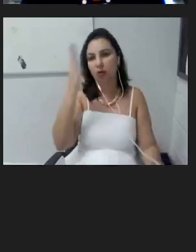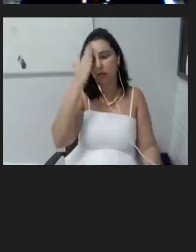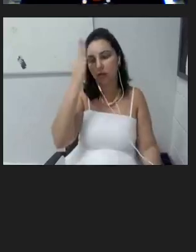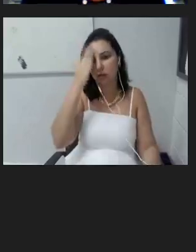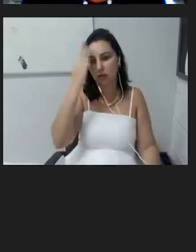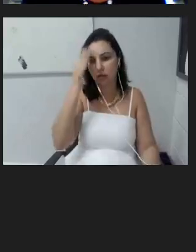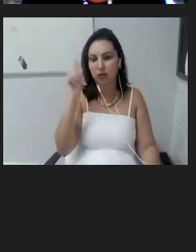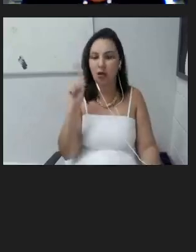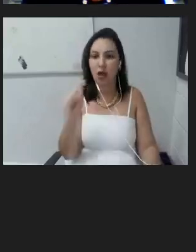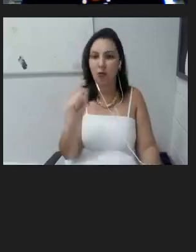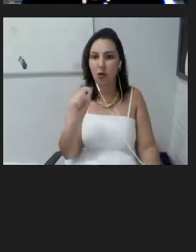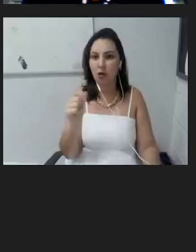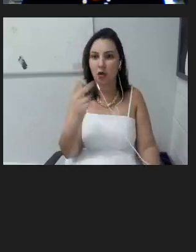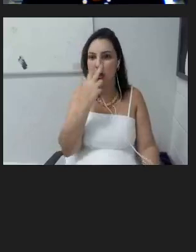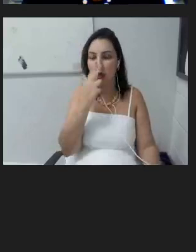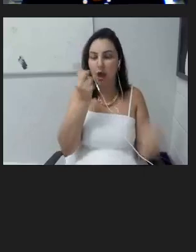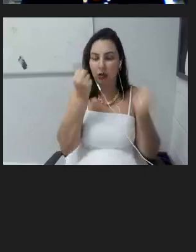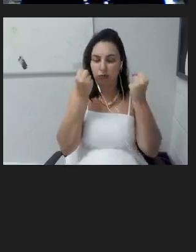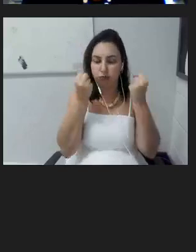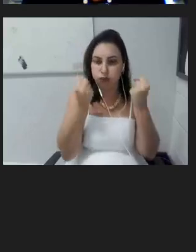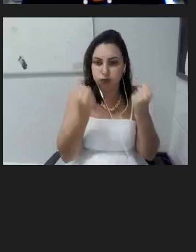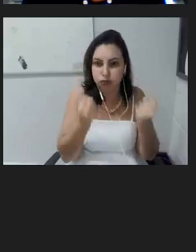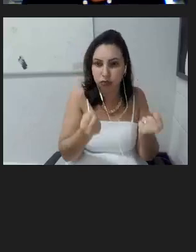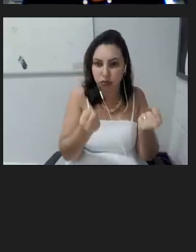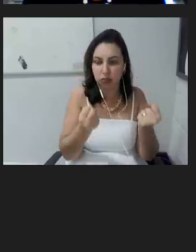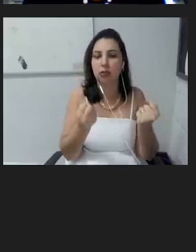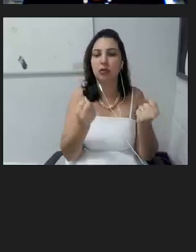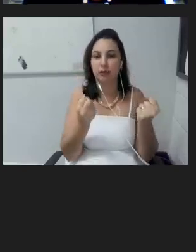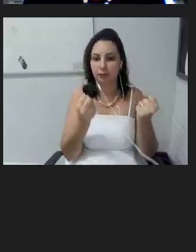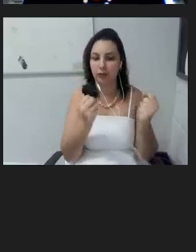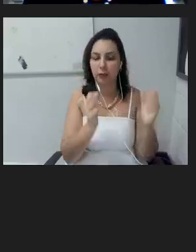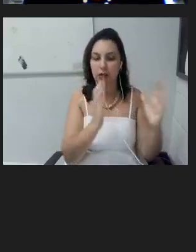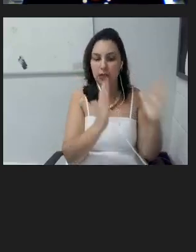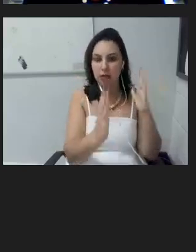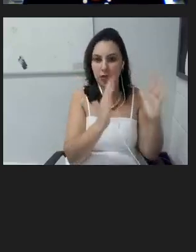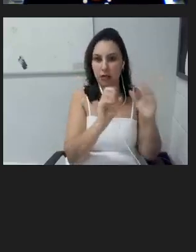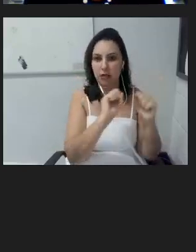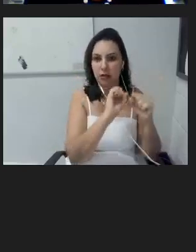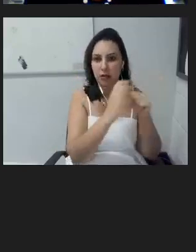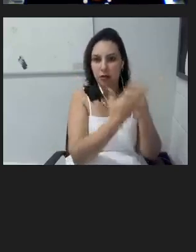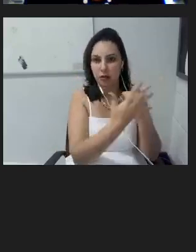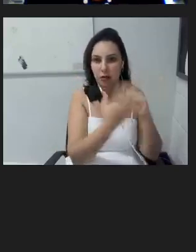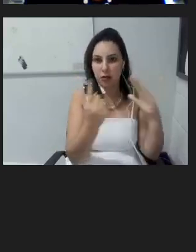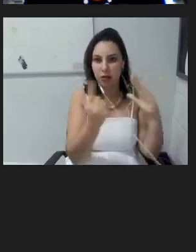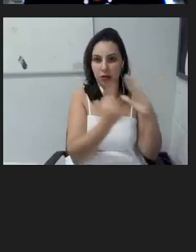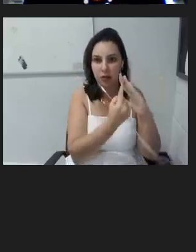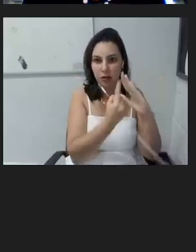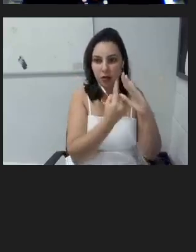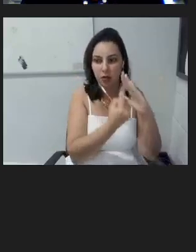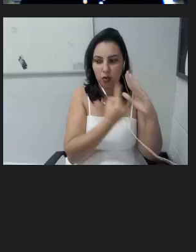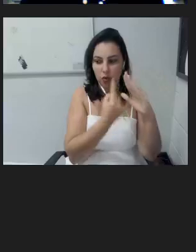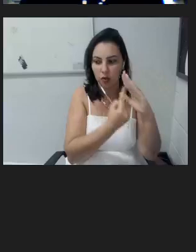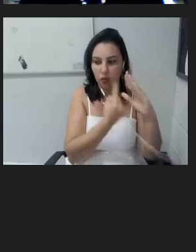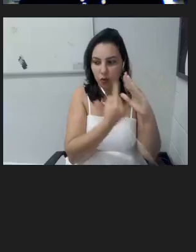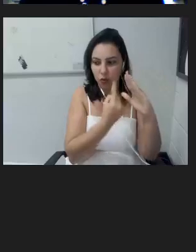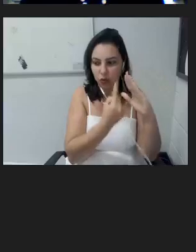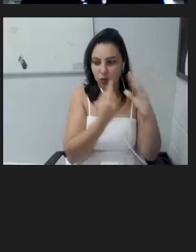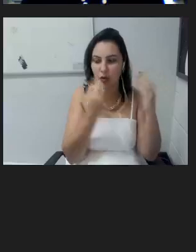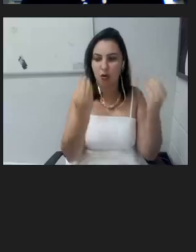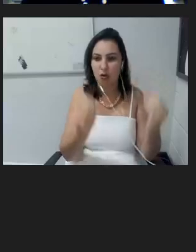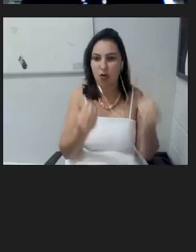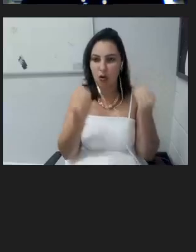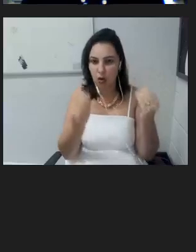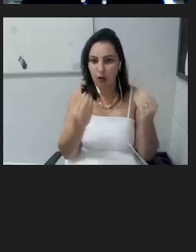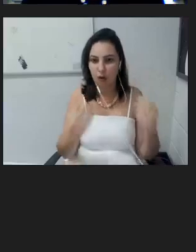o peso que teve esse período em que a gente ficou mais recluso. E aí vem que